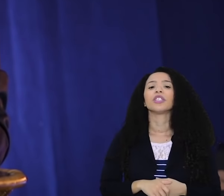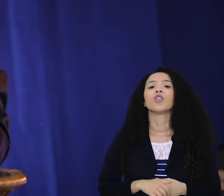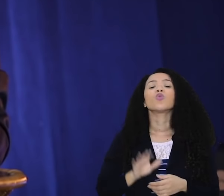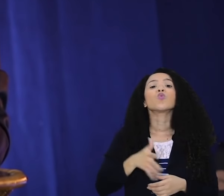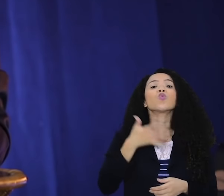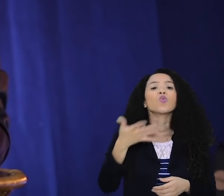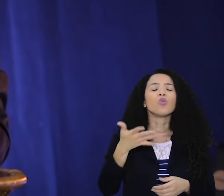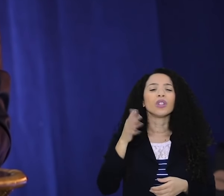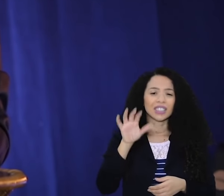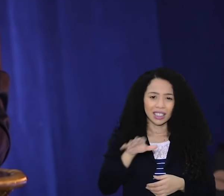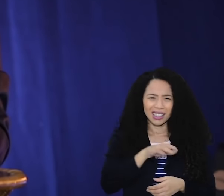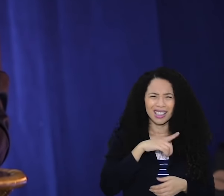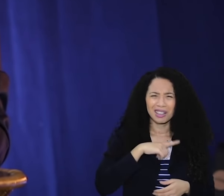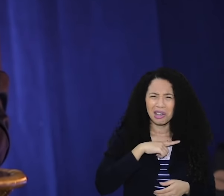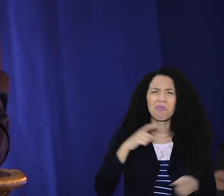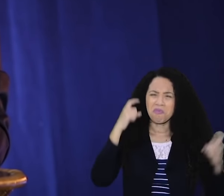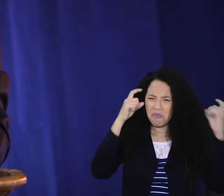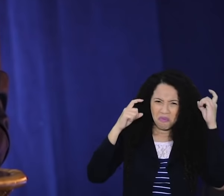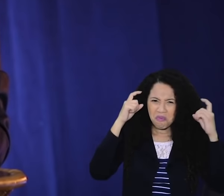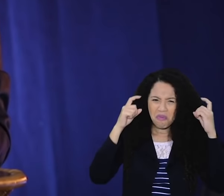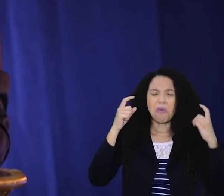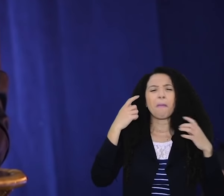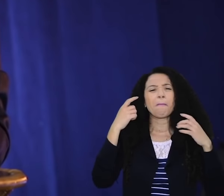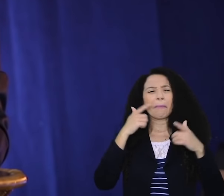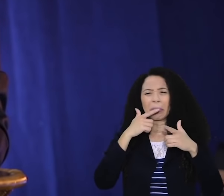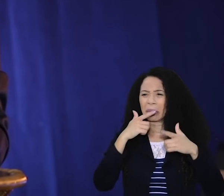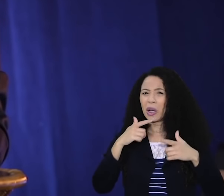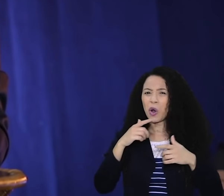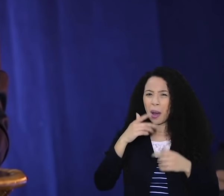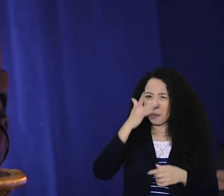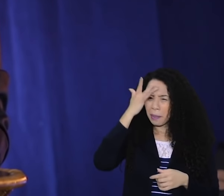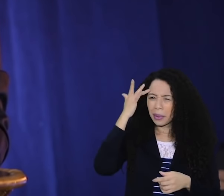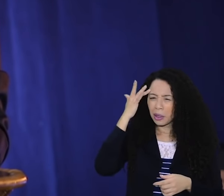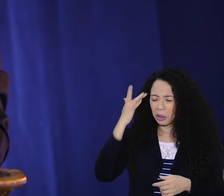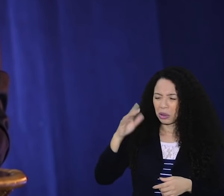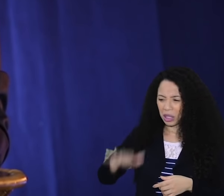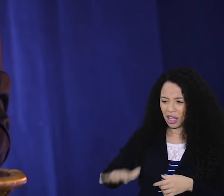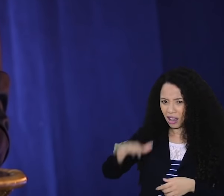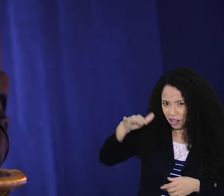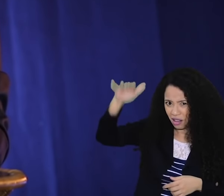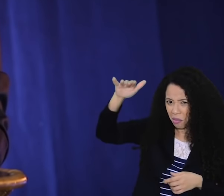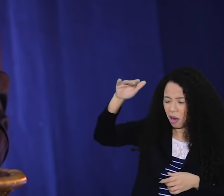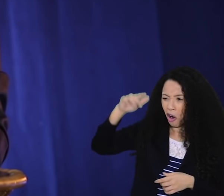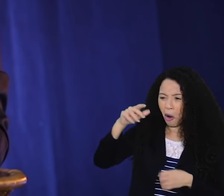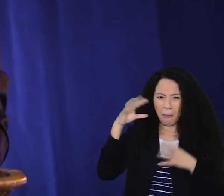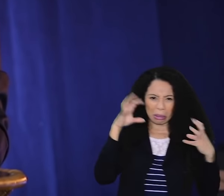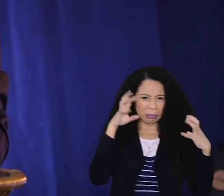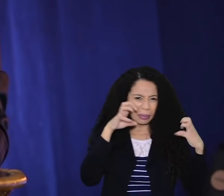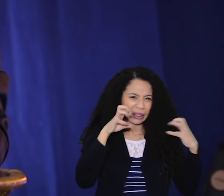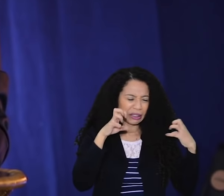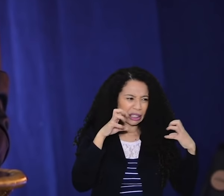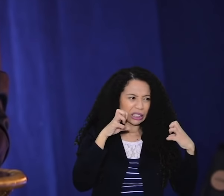quando arruma uma confusão com alguém, quando os meninos mais velhos, maiores do que ele, o desafiam, o